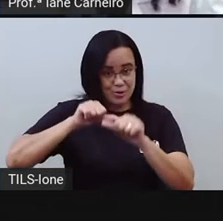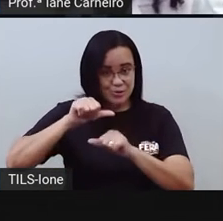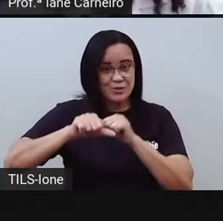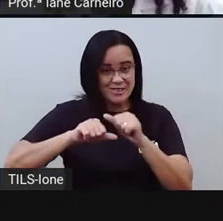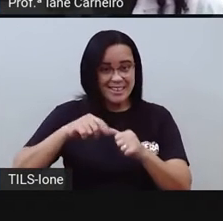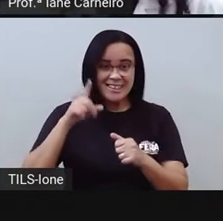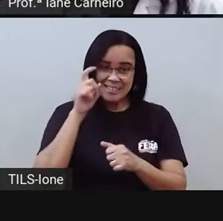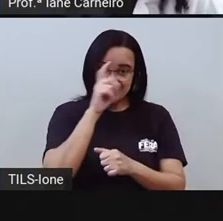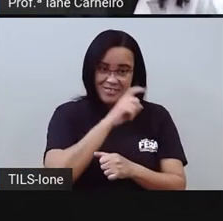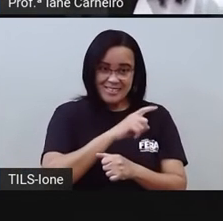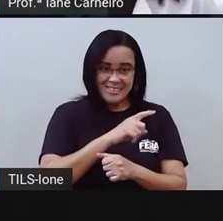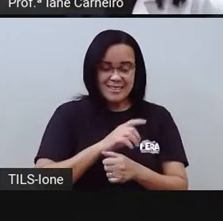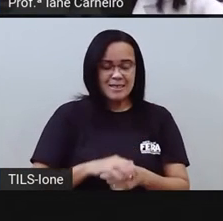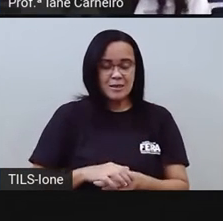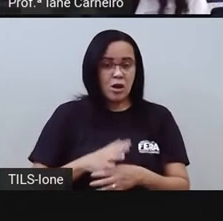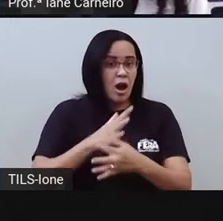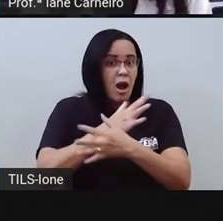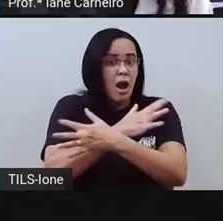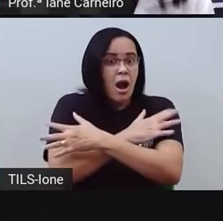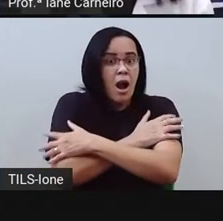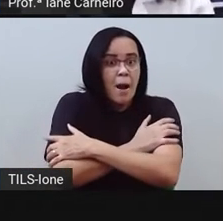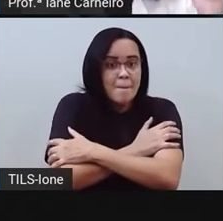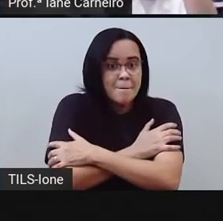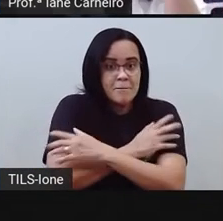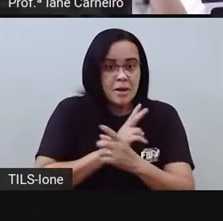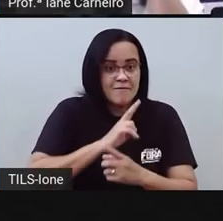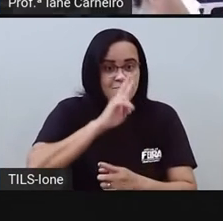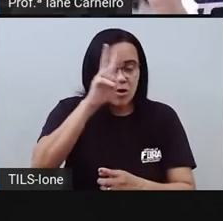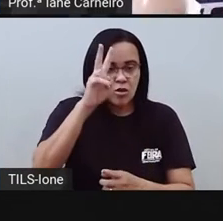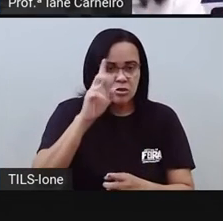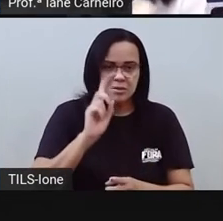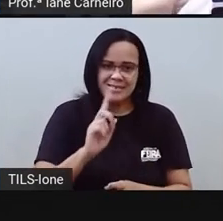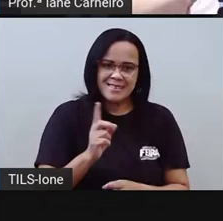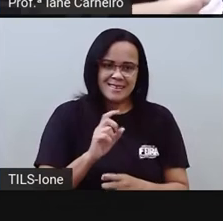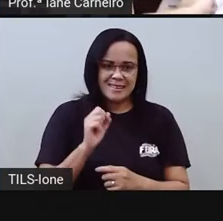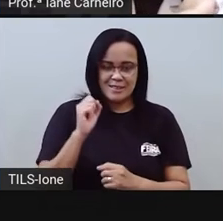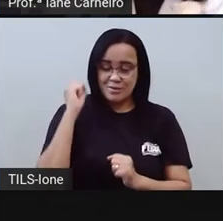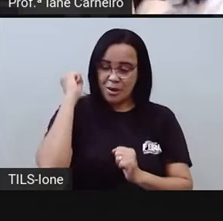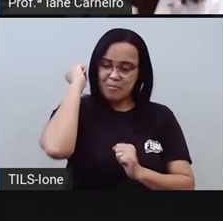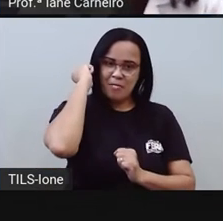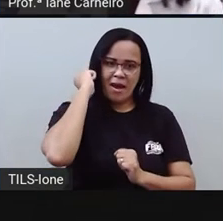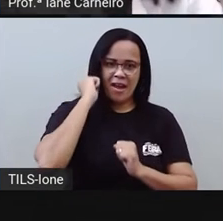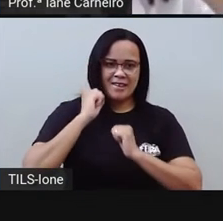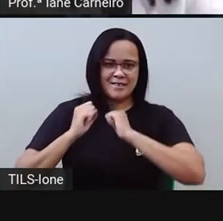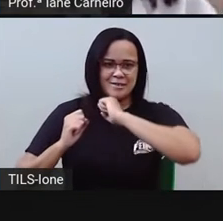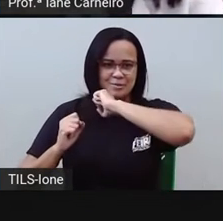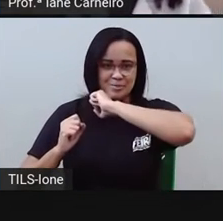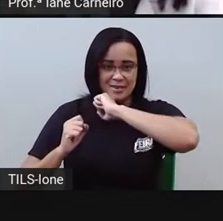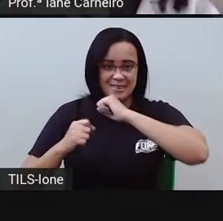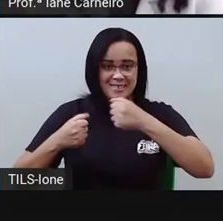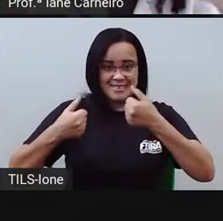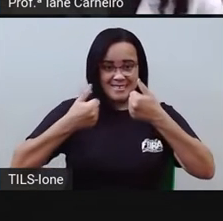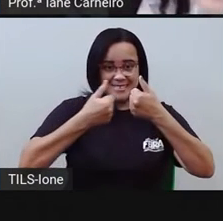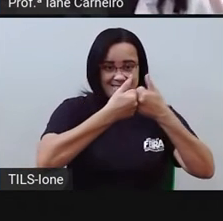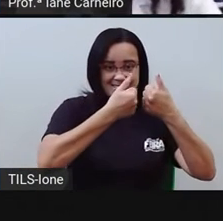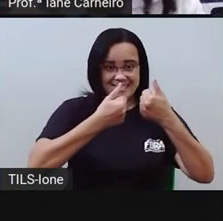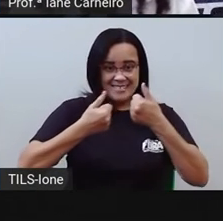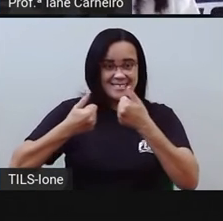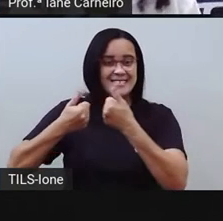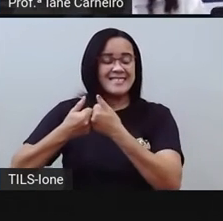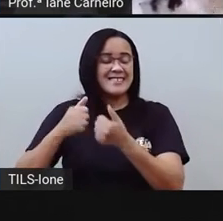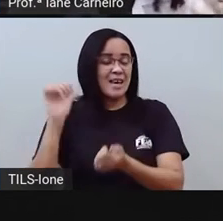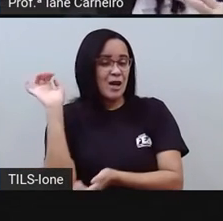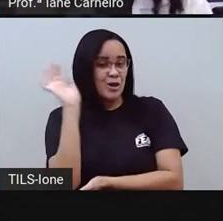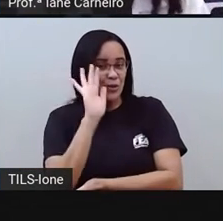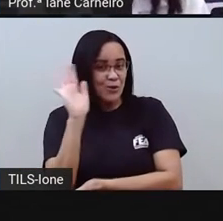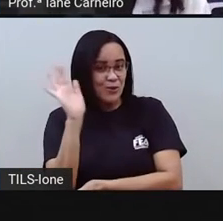não dá aquele caloroso abraço mais. A gente toca os punhos, o cotovelo, né? dá um tchauzinho assim de